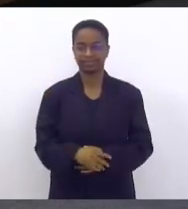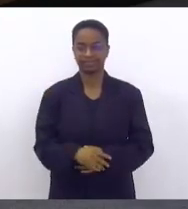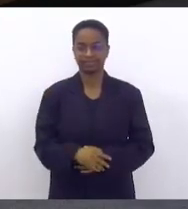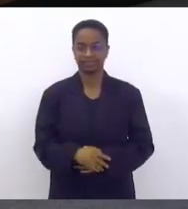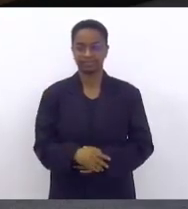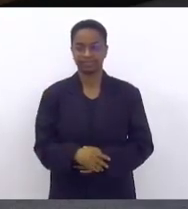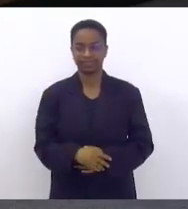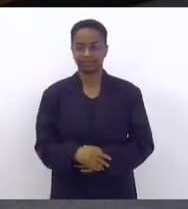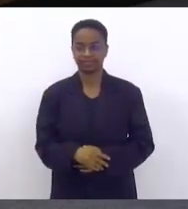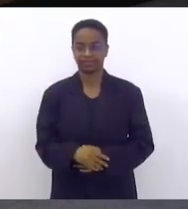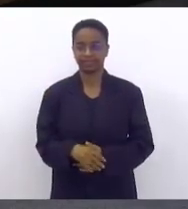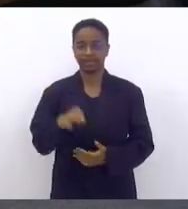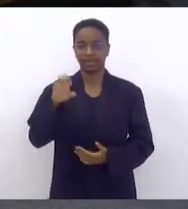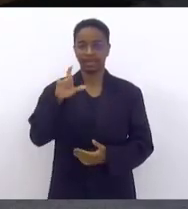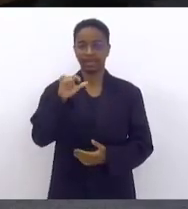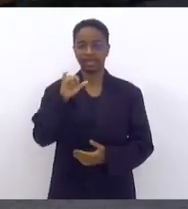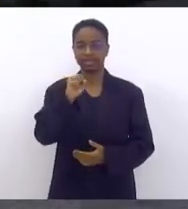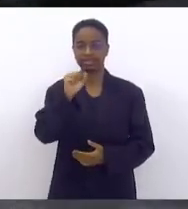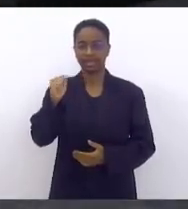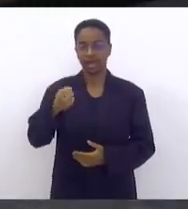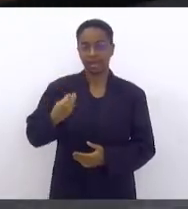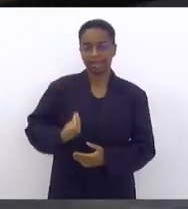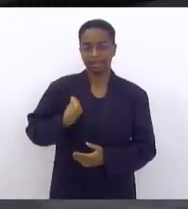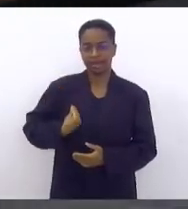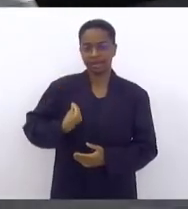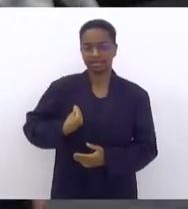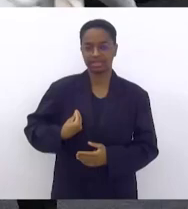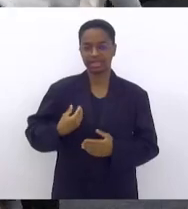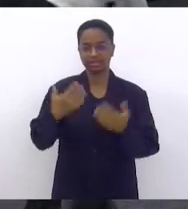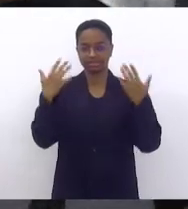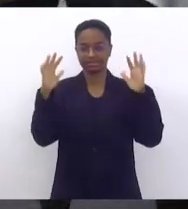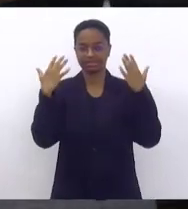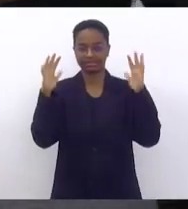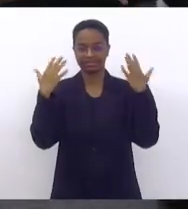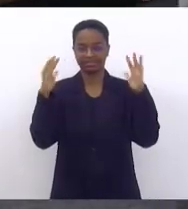Elisa Brantes, presente!